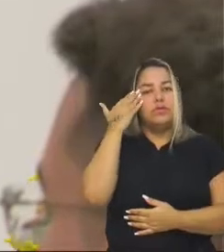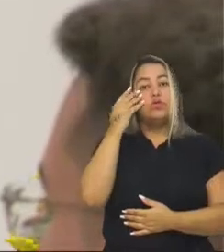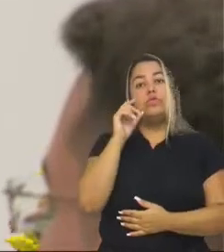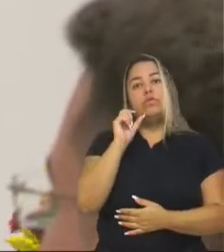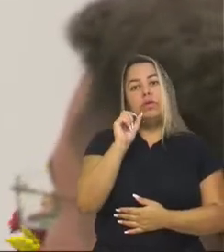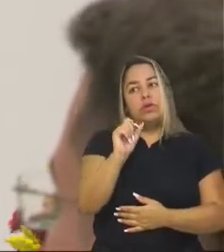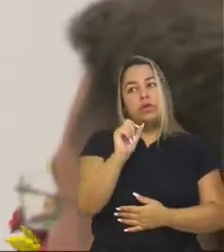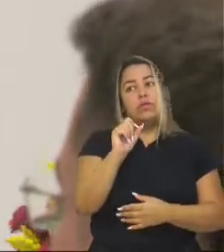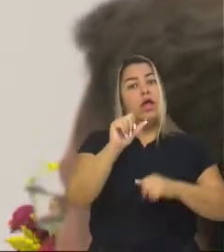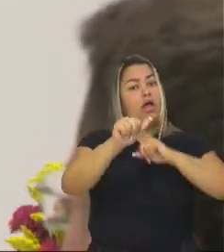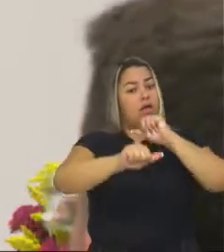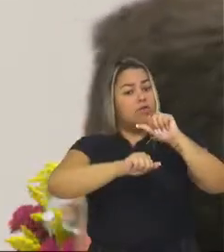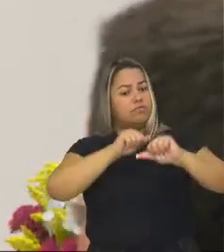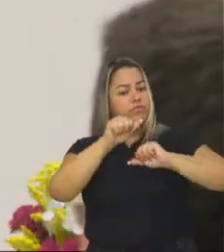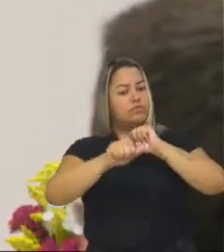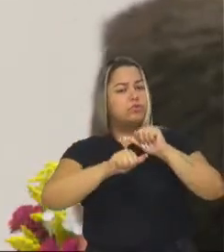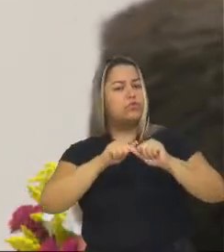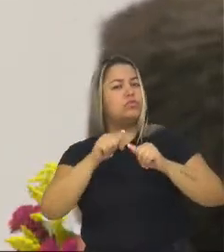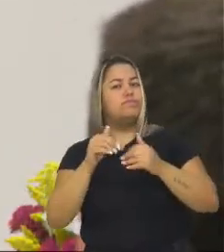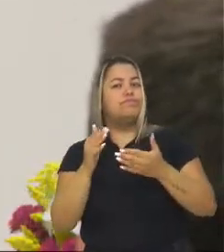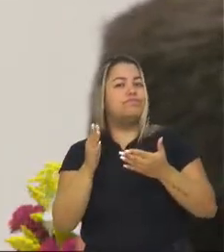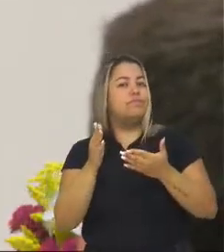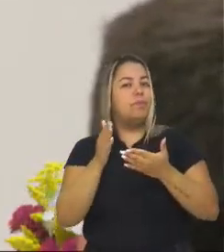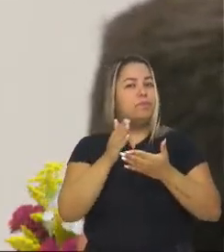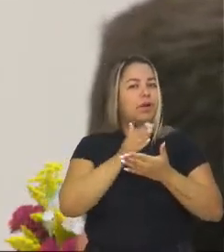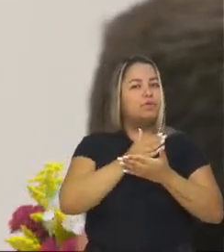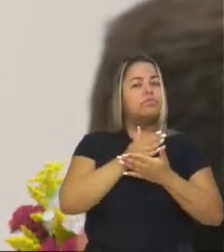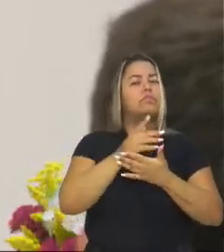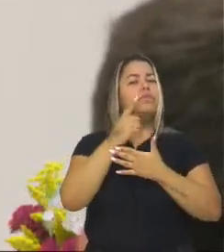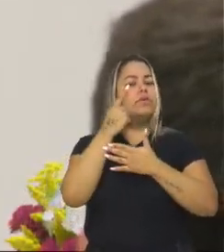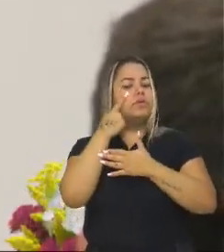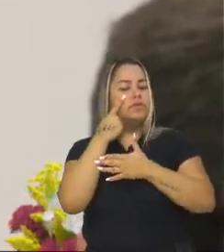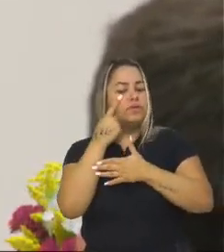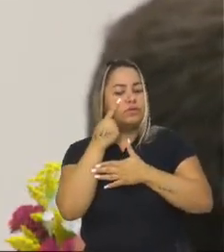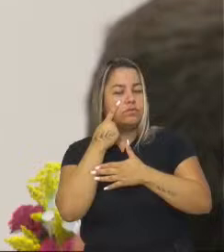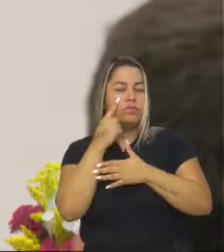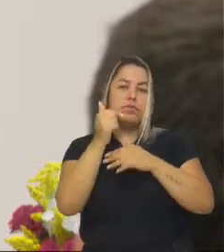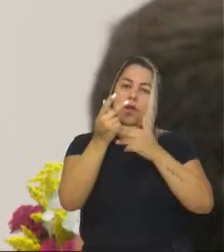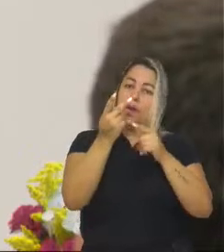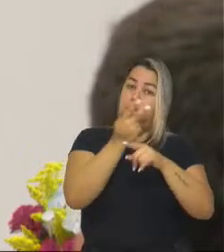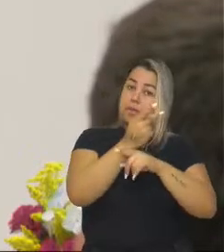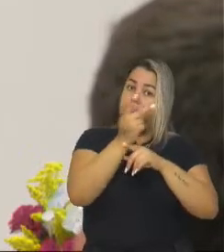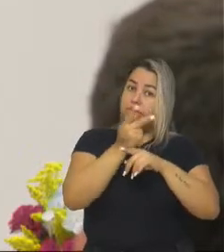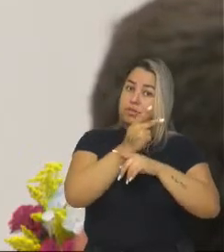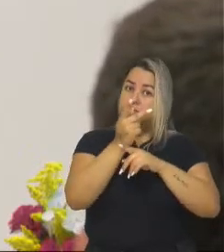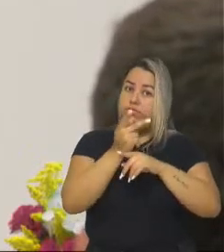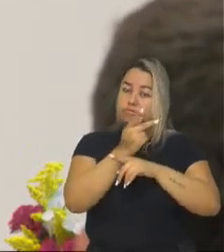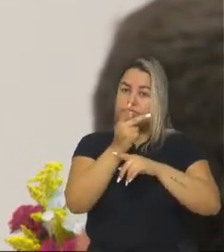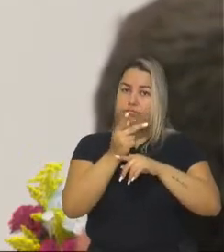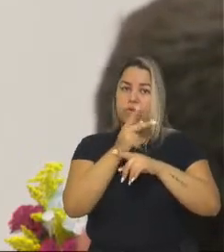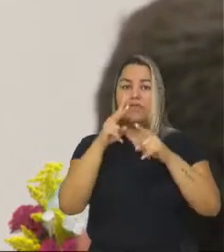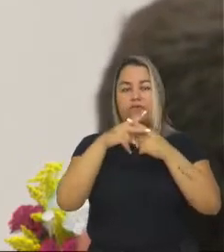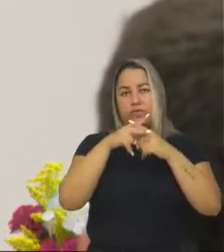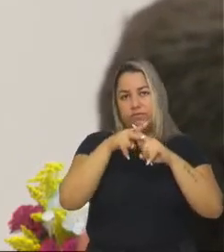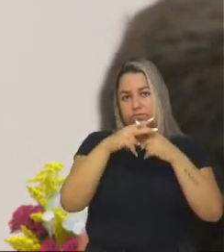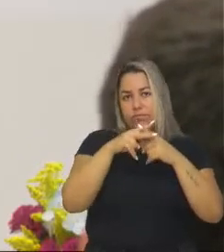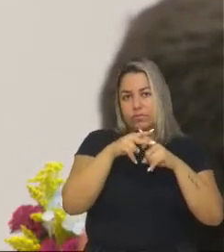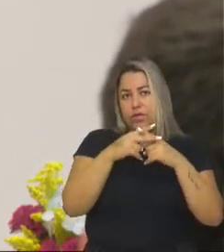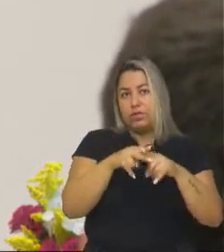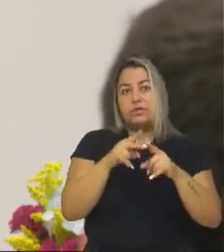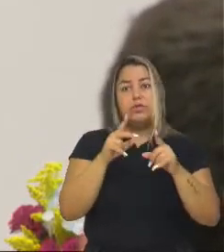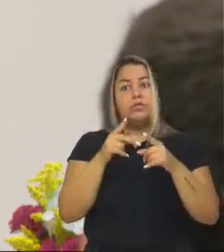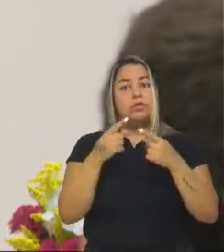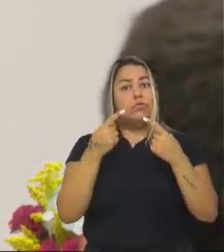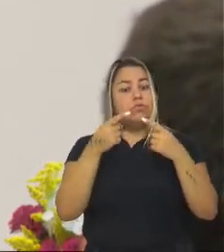a gente está virando uma página. Nós vamos ficar com atenção, nós vamos buscar mecanismos que erradiquem essas